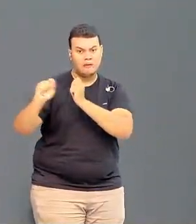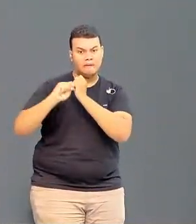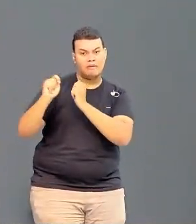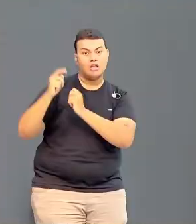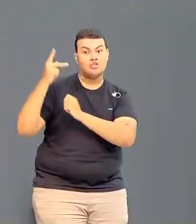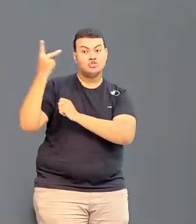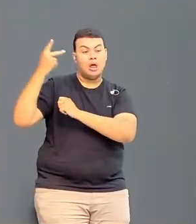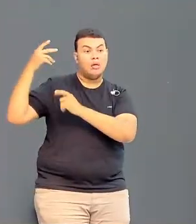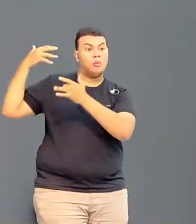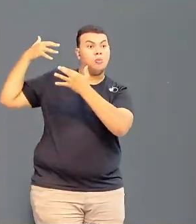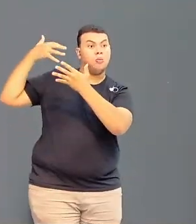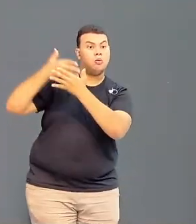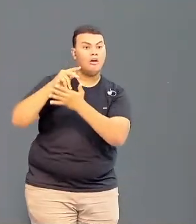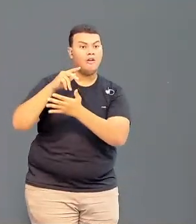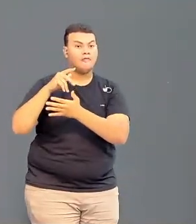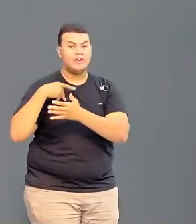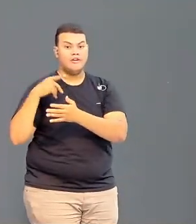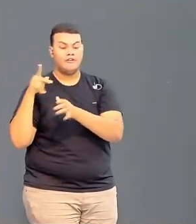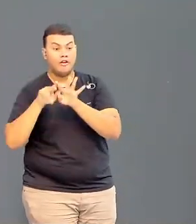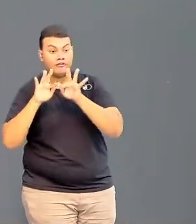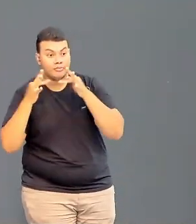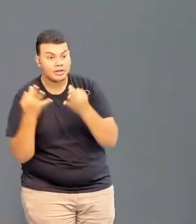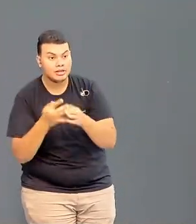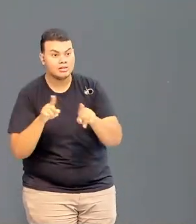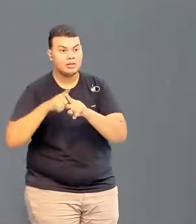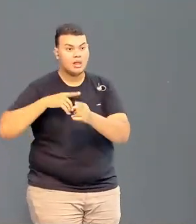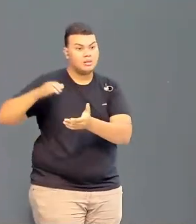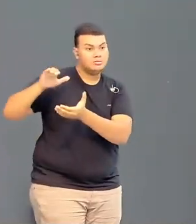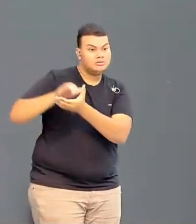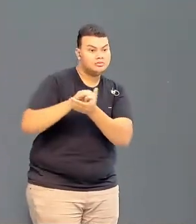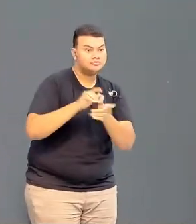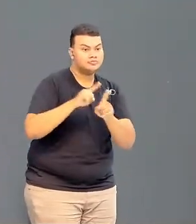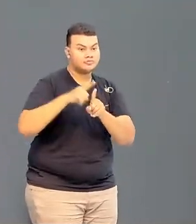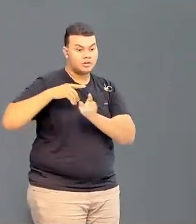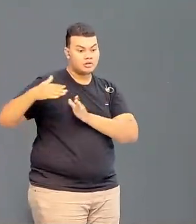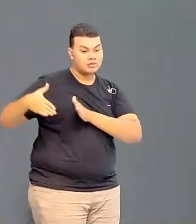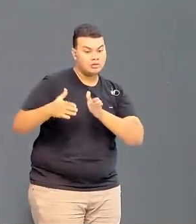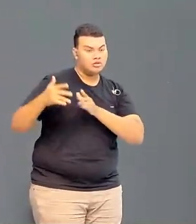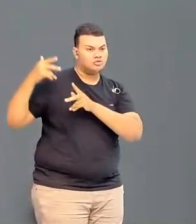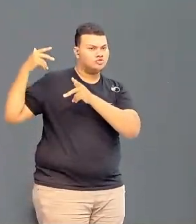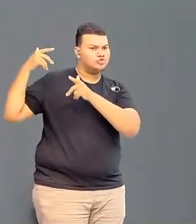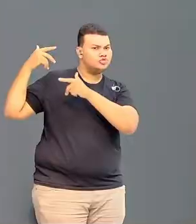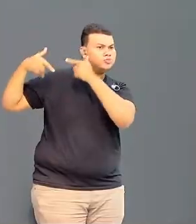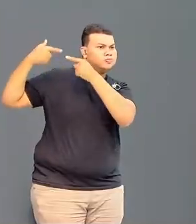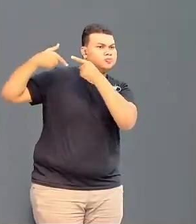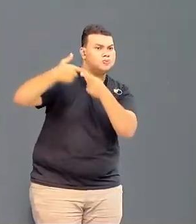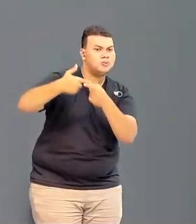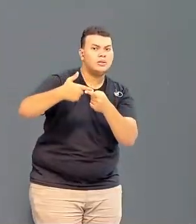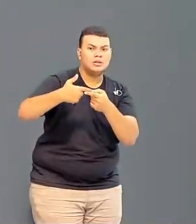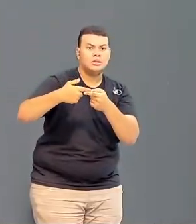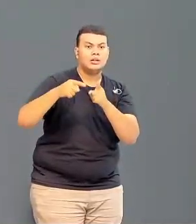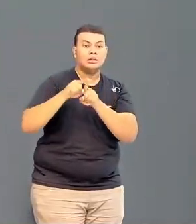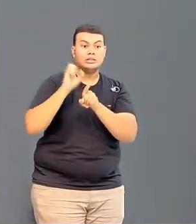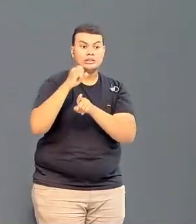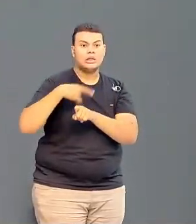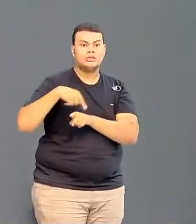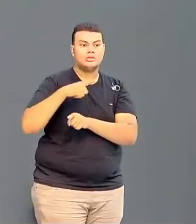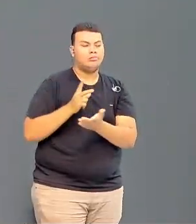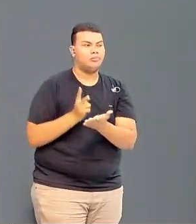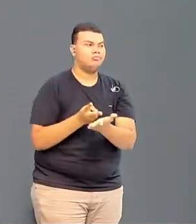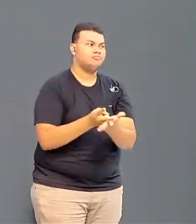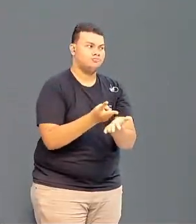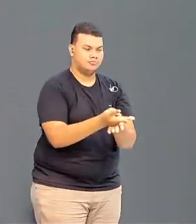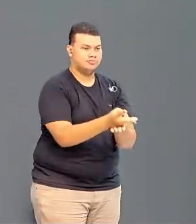a história da nossa família, sobre os casamentos da nossa família, sobre a trajetória da nossa família, e esses decretos eles continuam